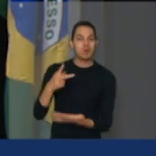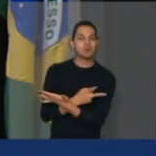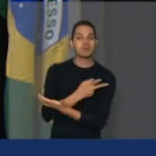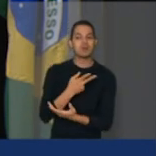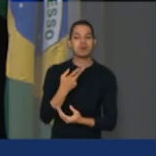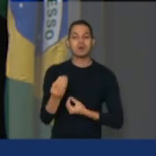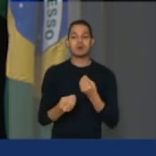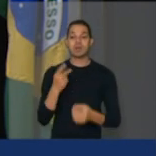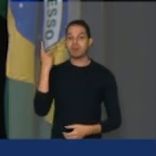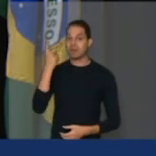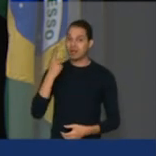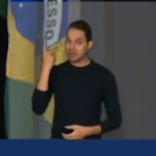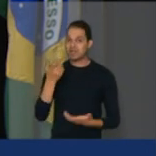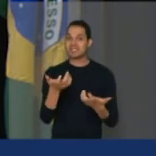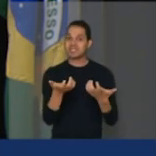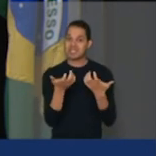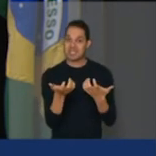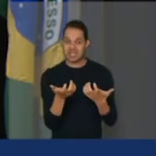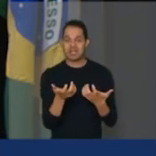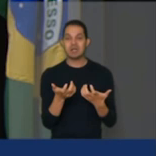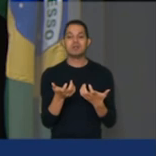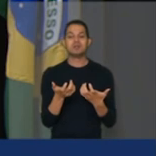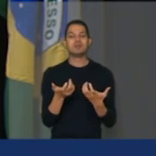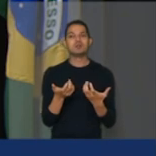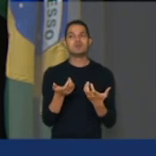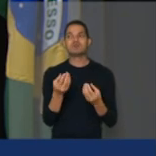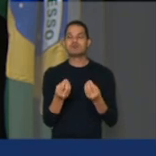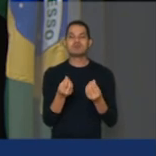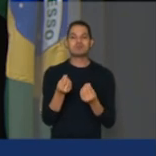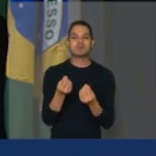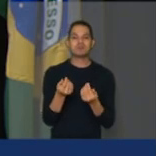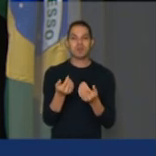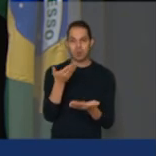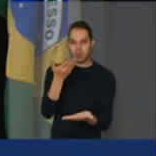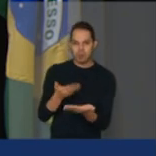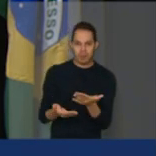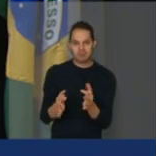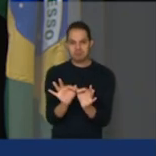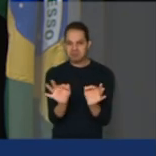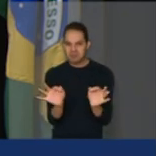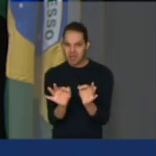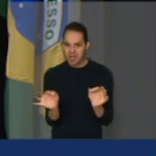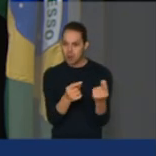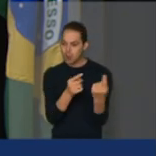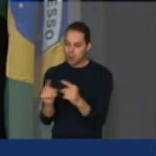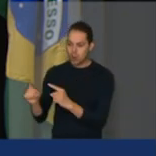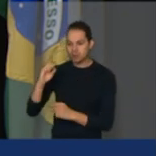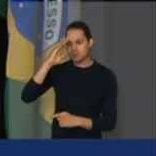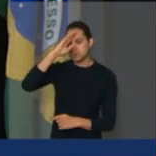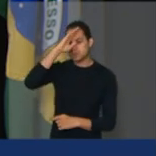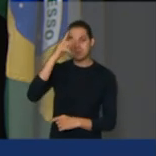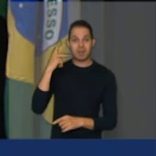feita por parlamentares que queriam fazer o mar e simbólica derrota ao presidente bolsonaro